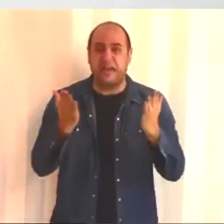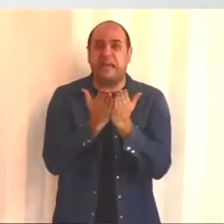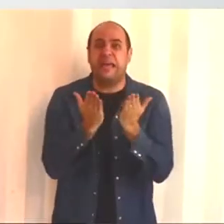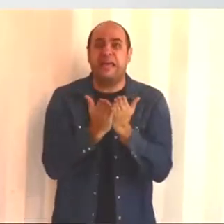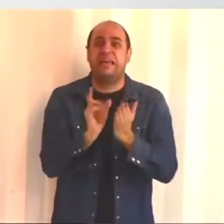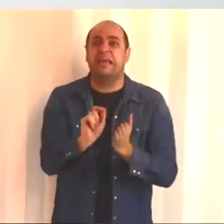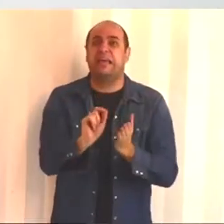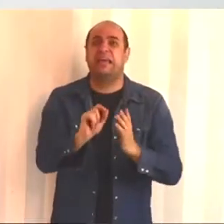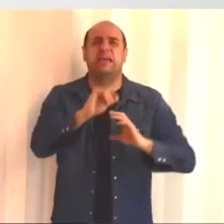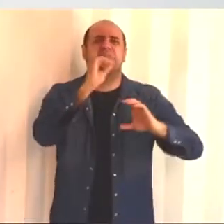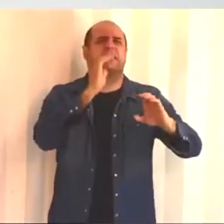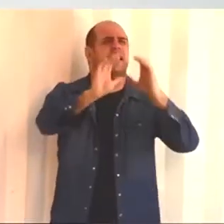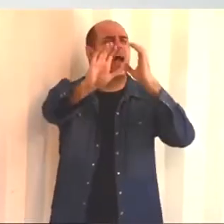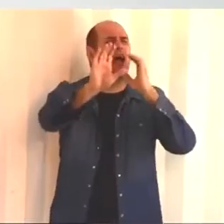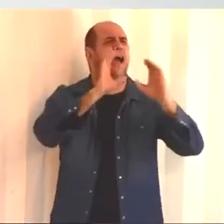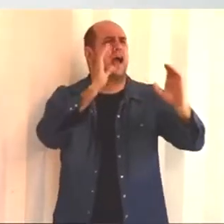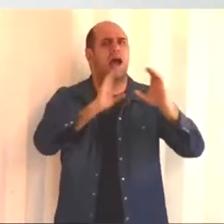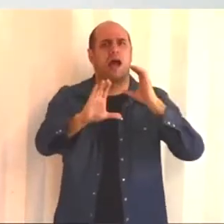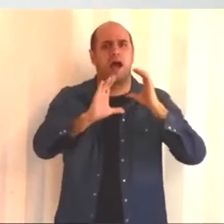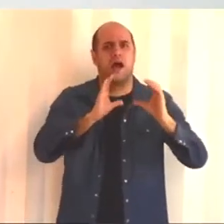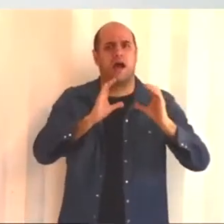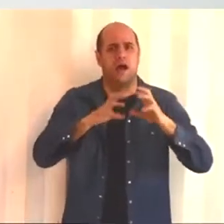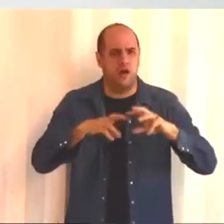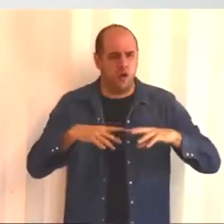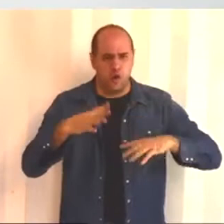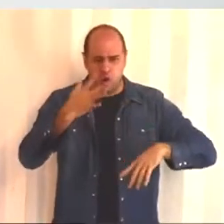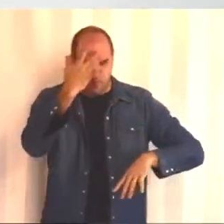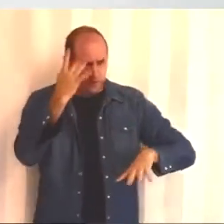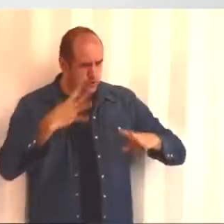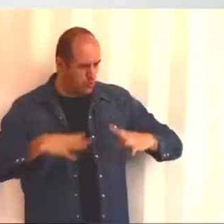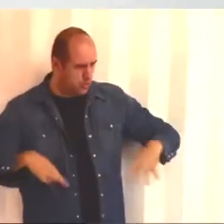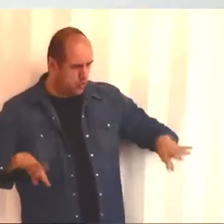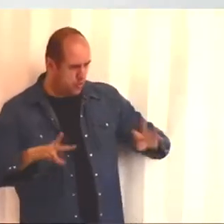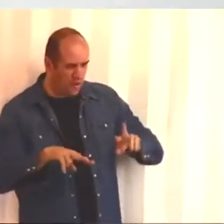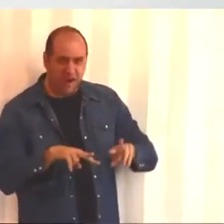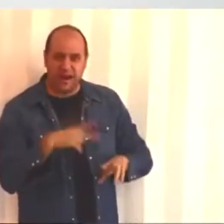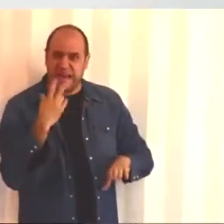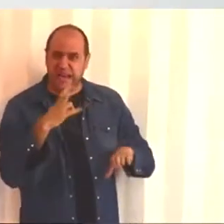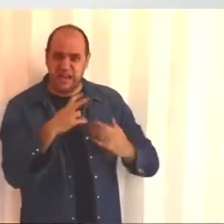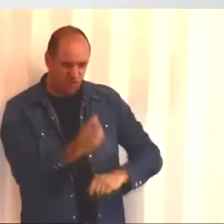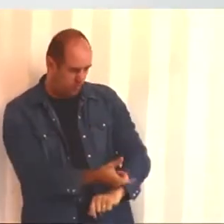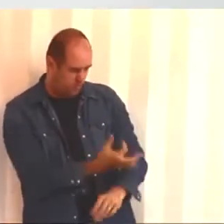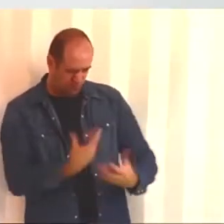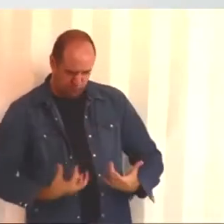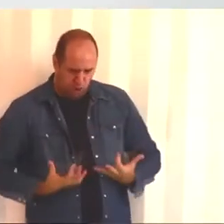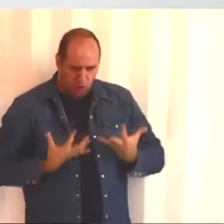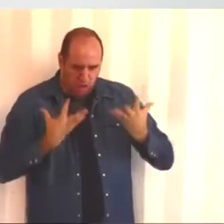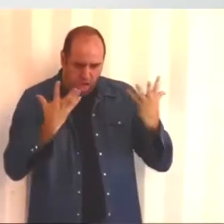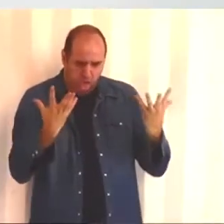cantavam. E as pessoas diziam: como pode? Eles continuam cantando.